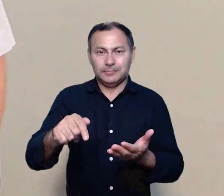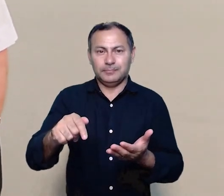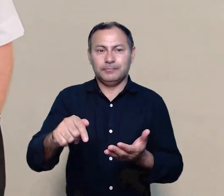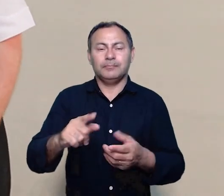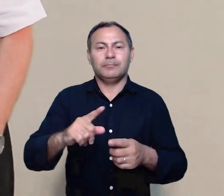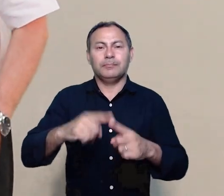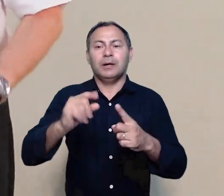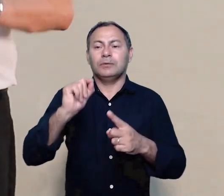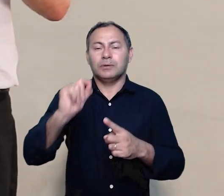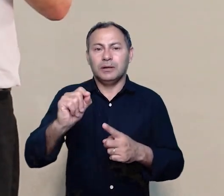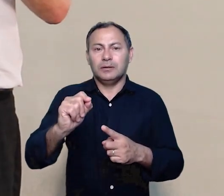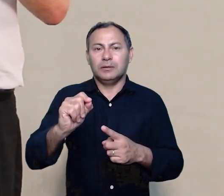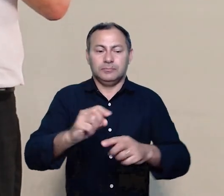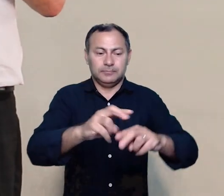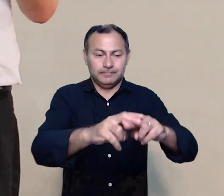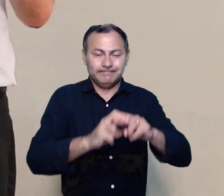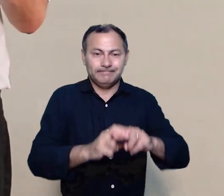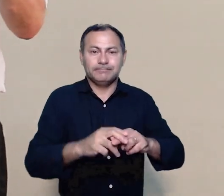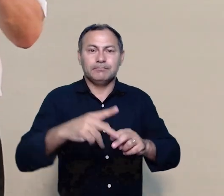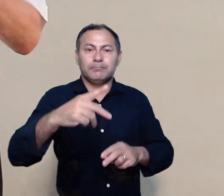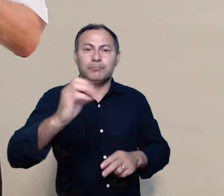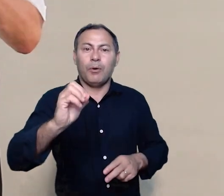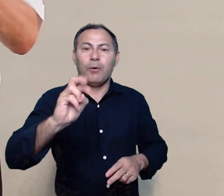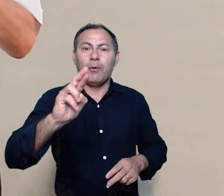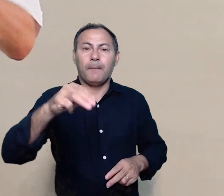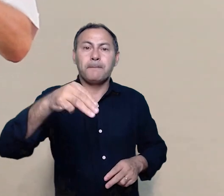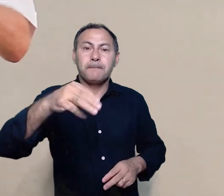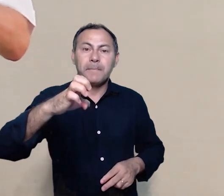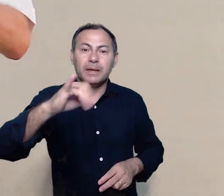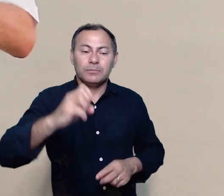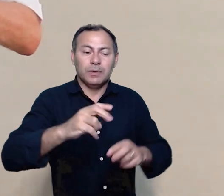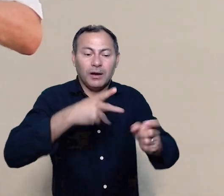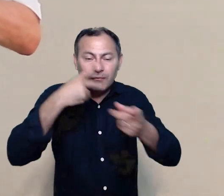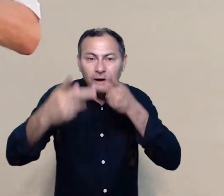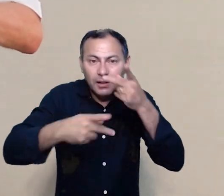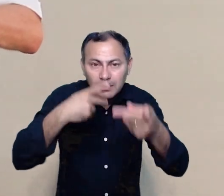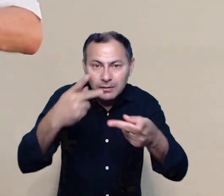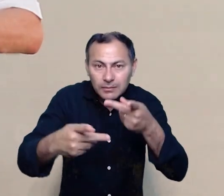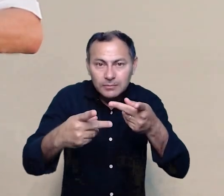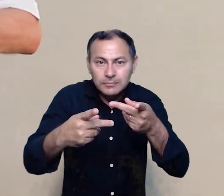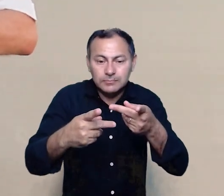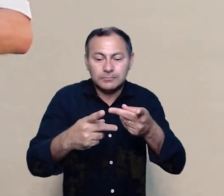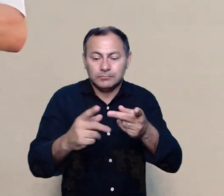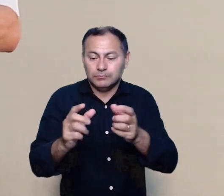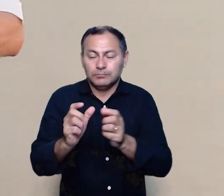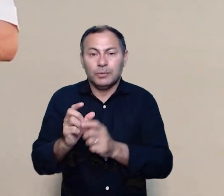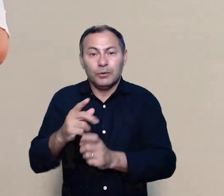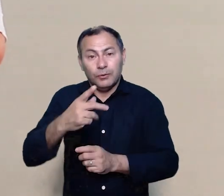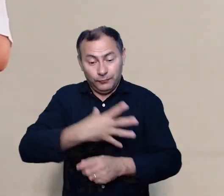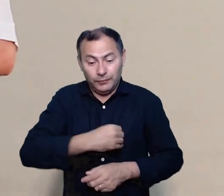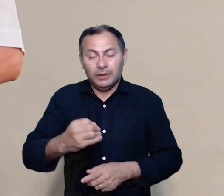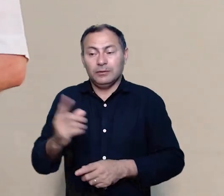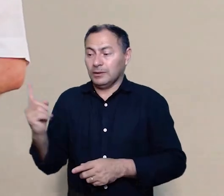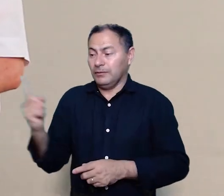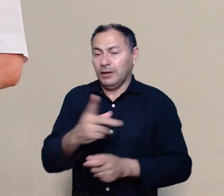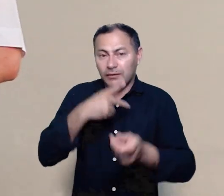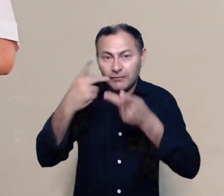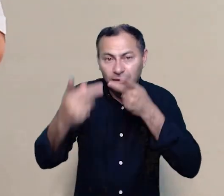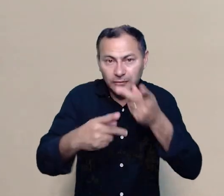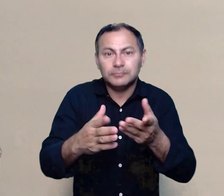Isto é, mais do que por meio, é quase falou-nos no